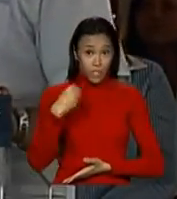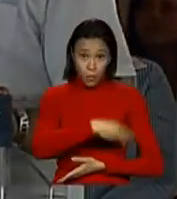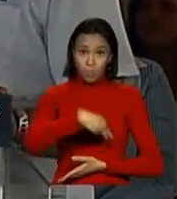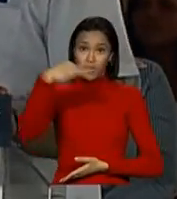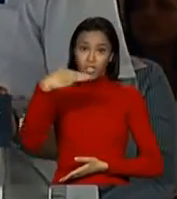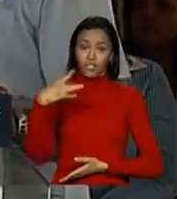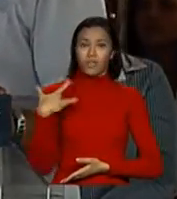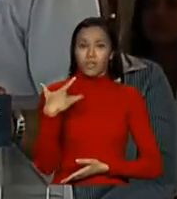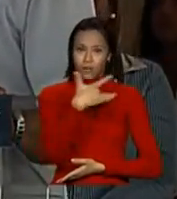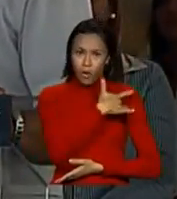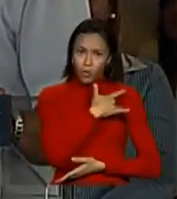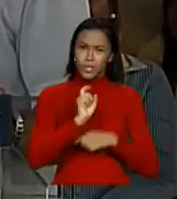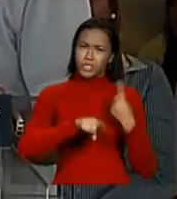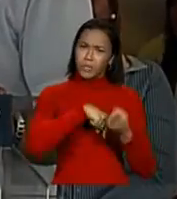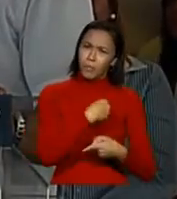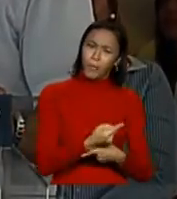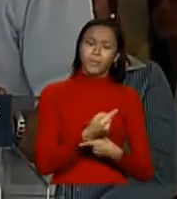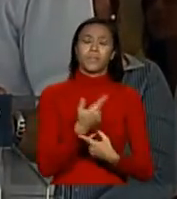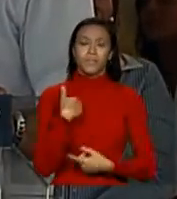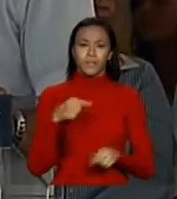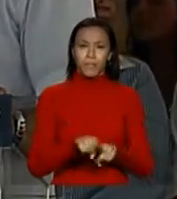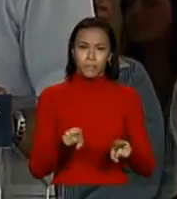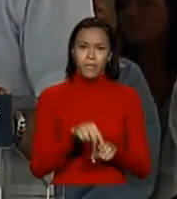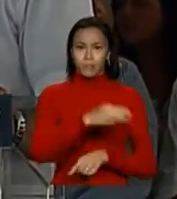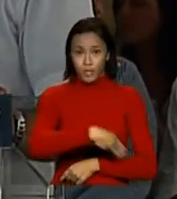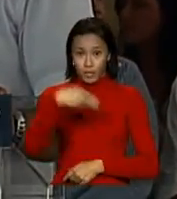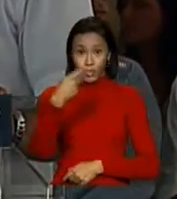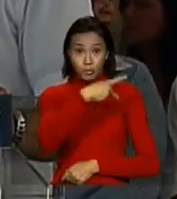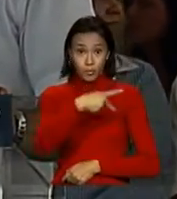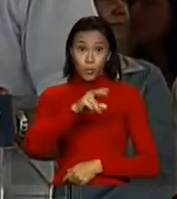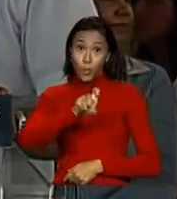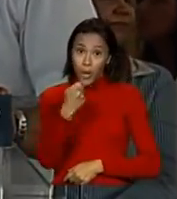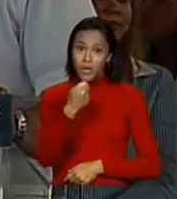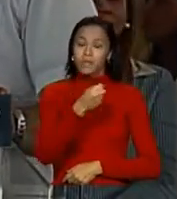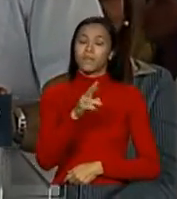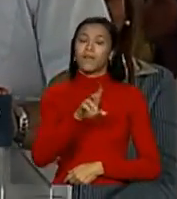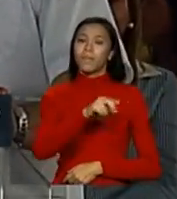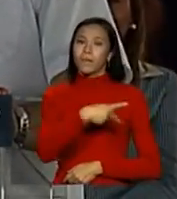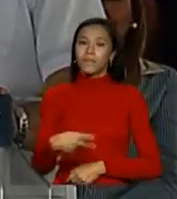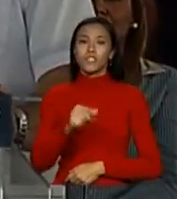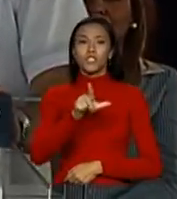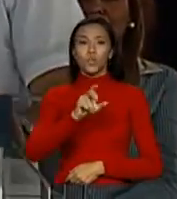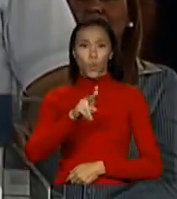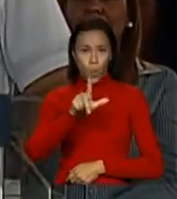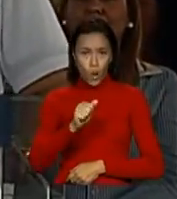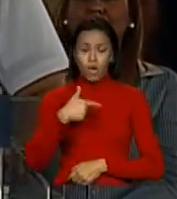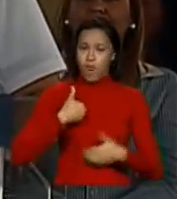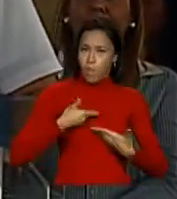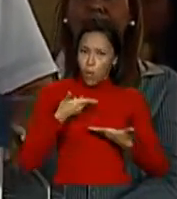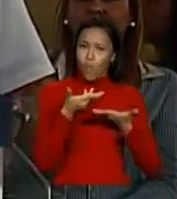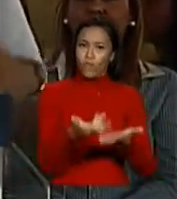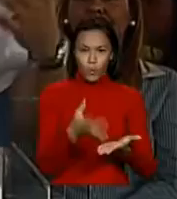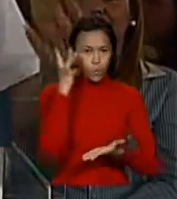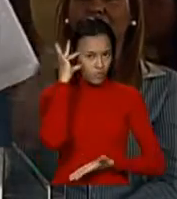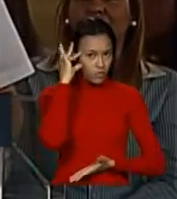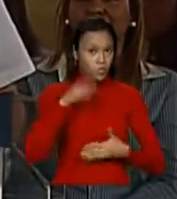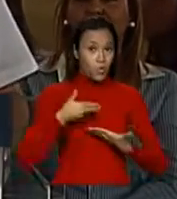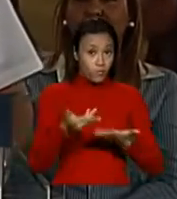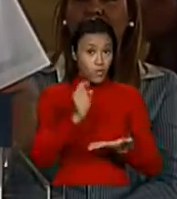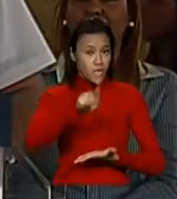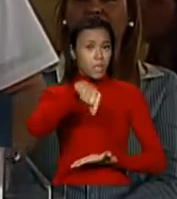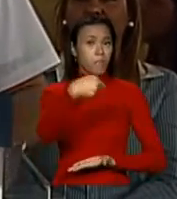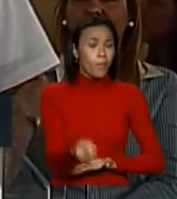da experiência de ter sido Ministro do presidente Lula e ela fez um convite para mim logo depois do